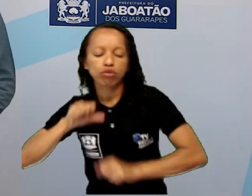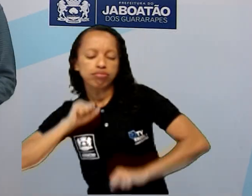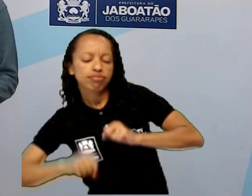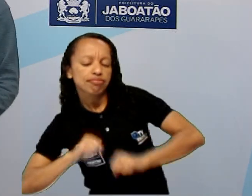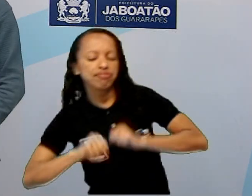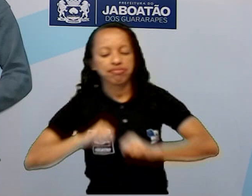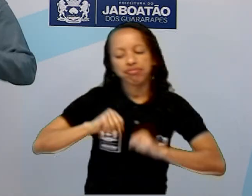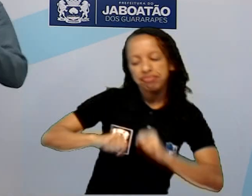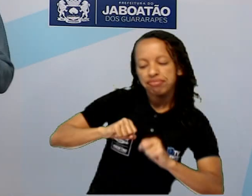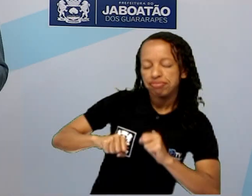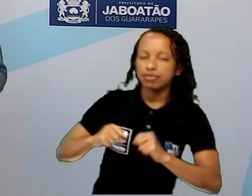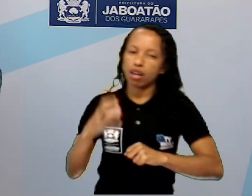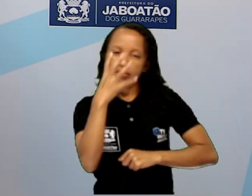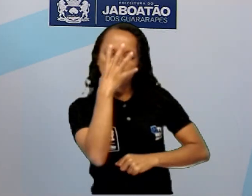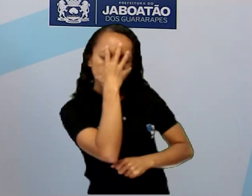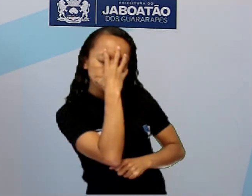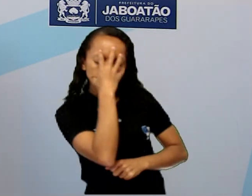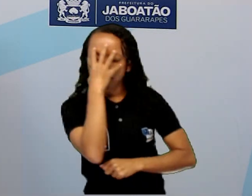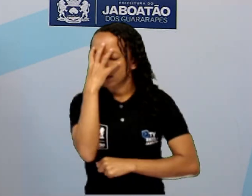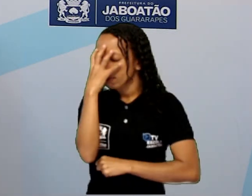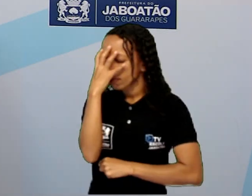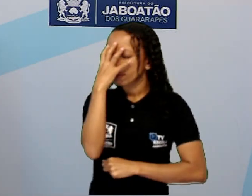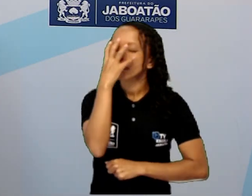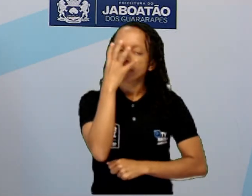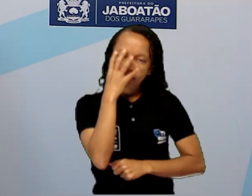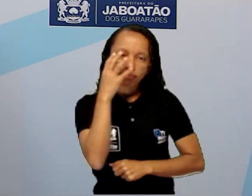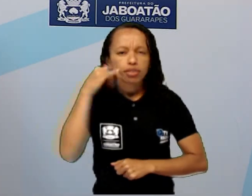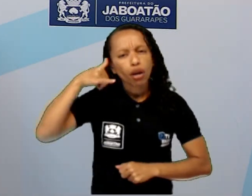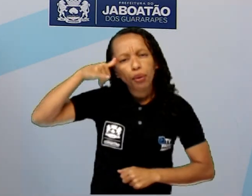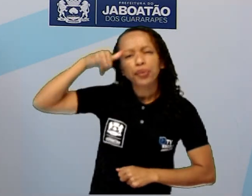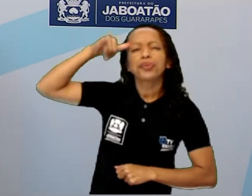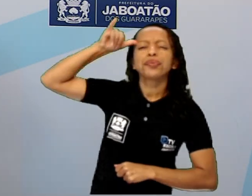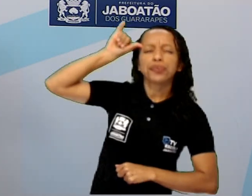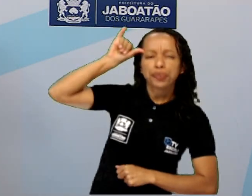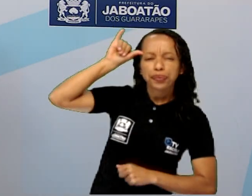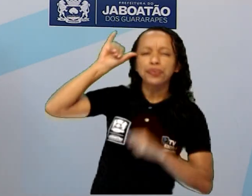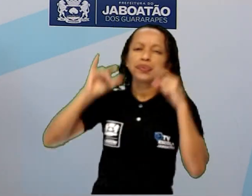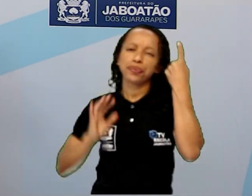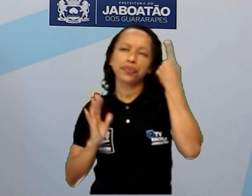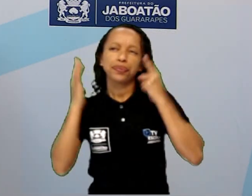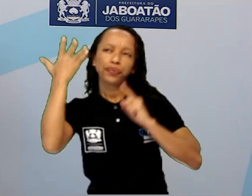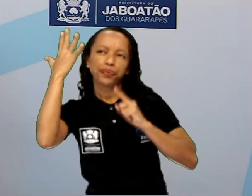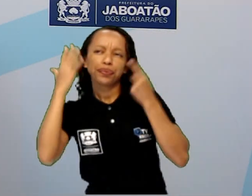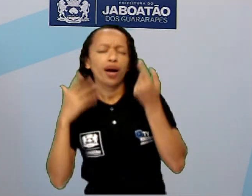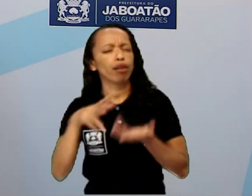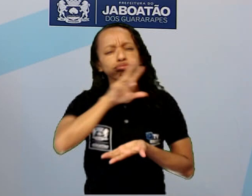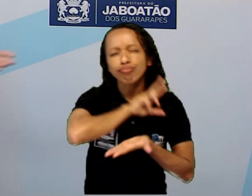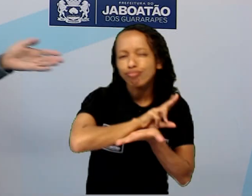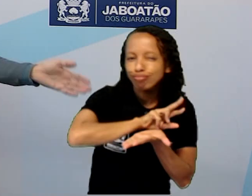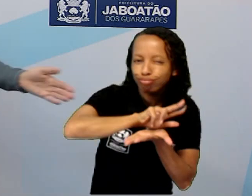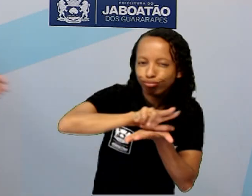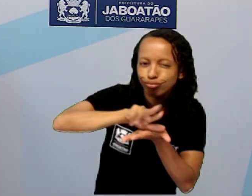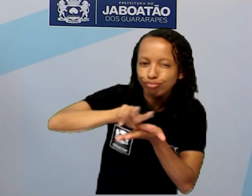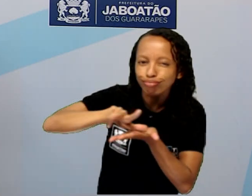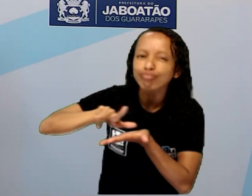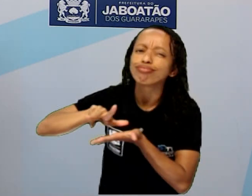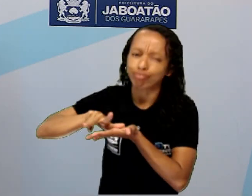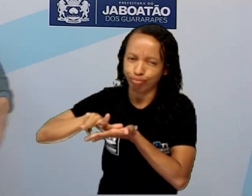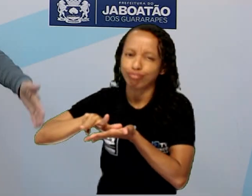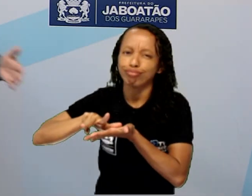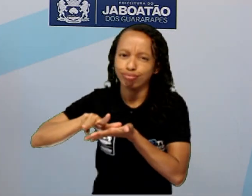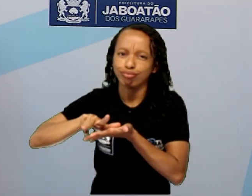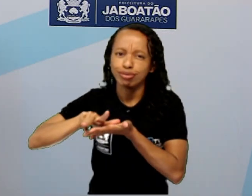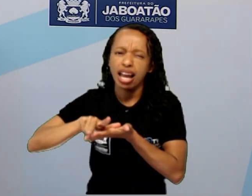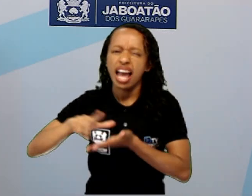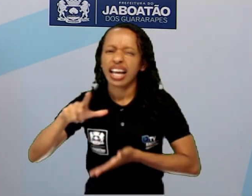maracatus, mascarados, papangus, bois de carnaval, entre tantos outros. Isso aí eu estou falando no geral, porque tem muita